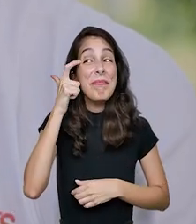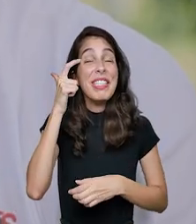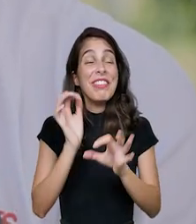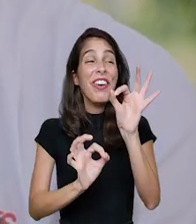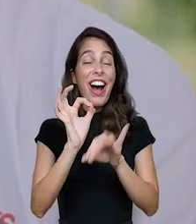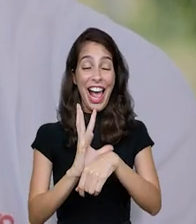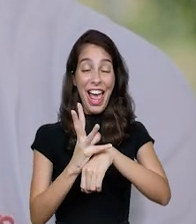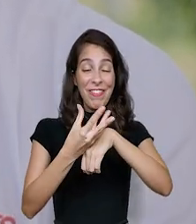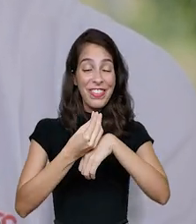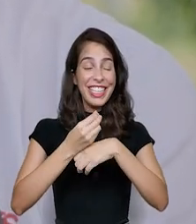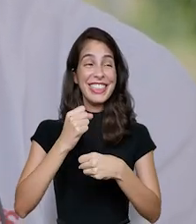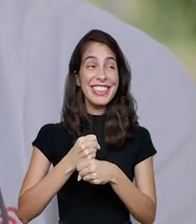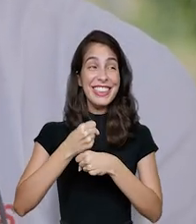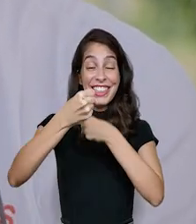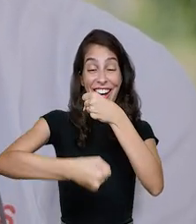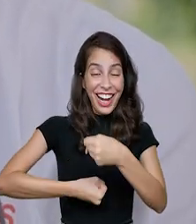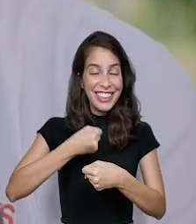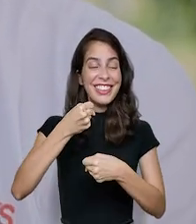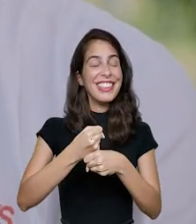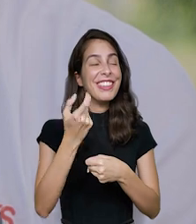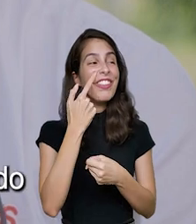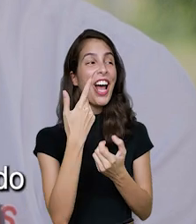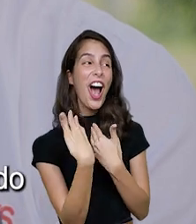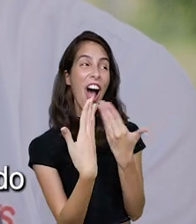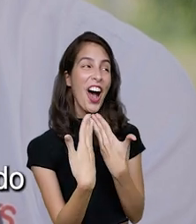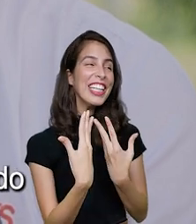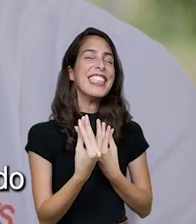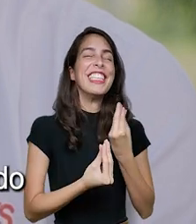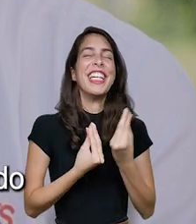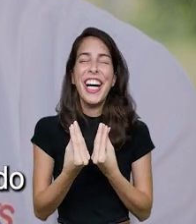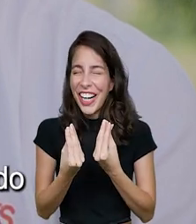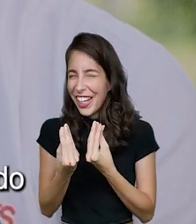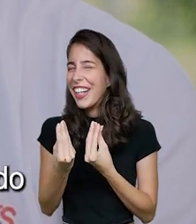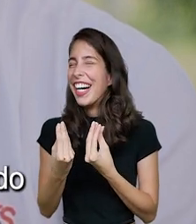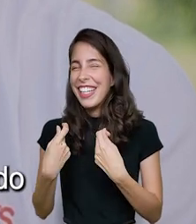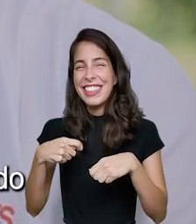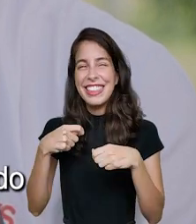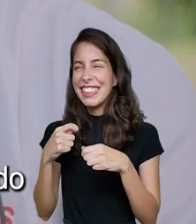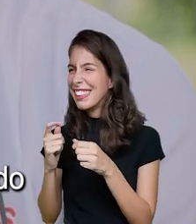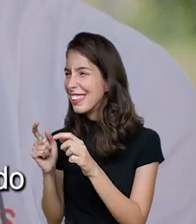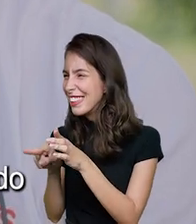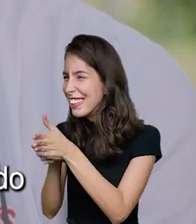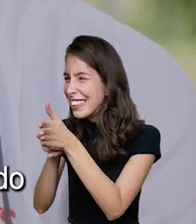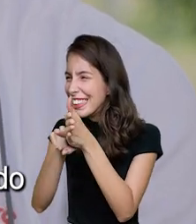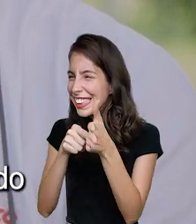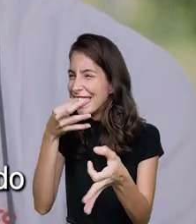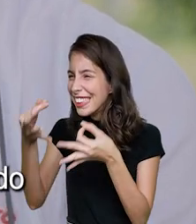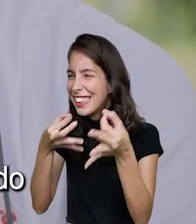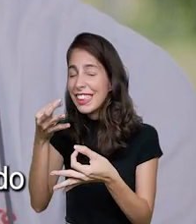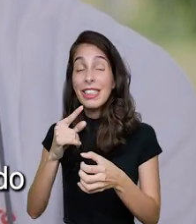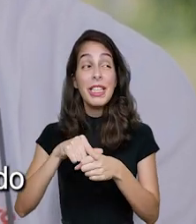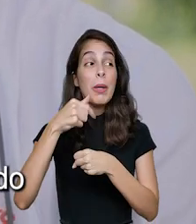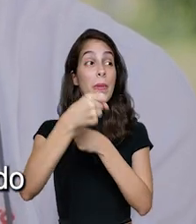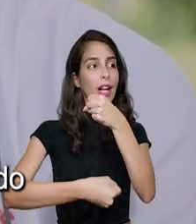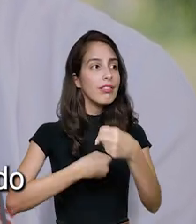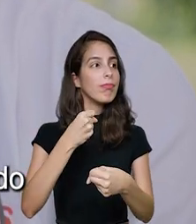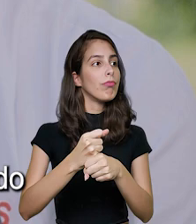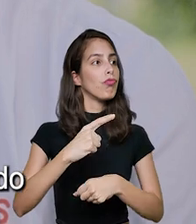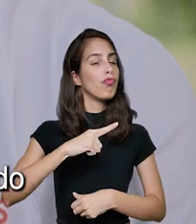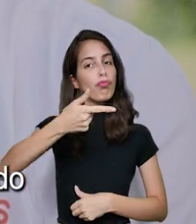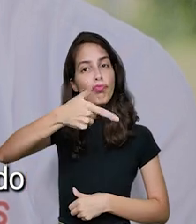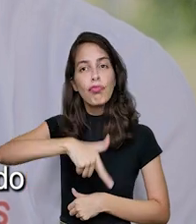pensar vamos conversar né para ver como que a gente e no próxima próxima edição a gente tenha um